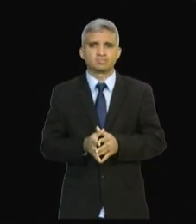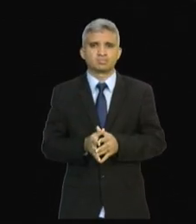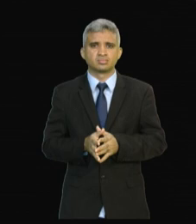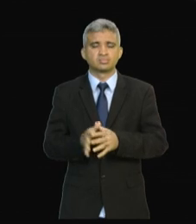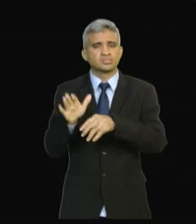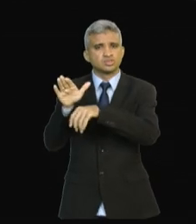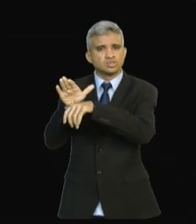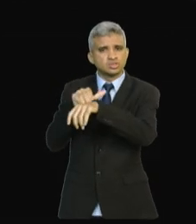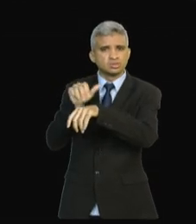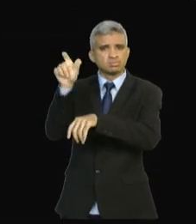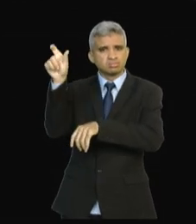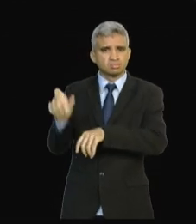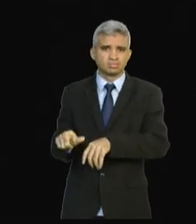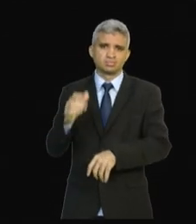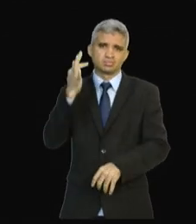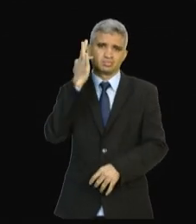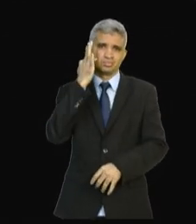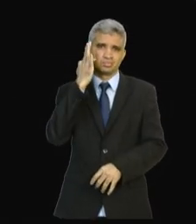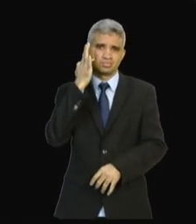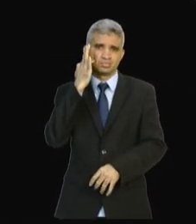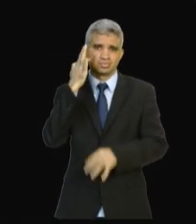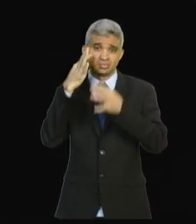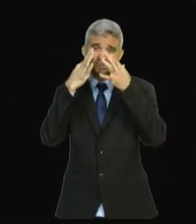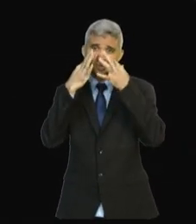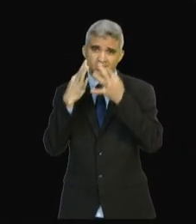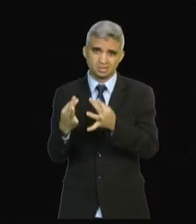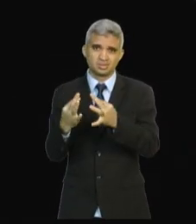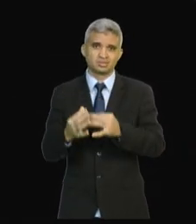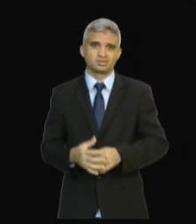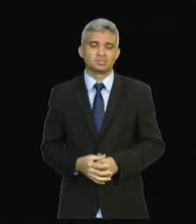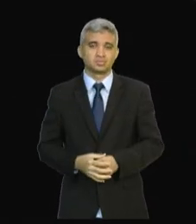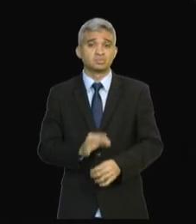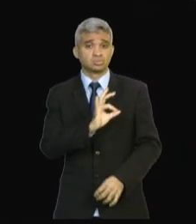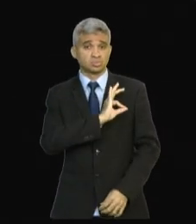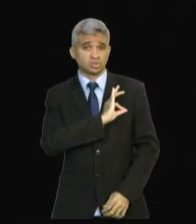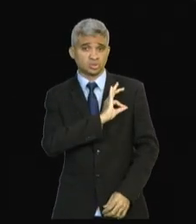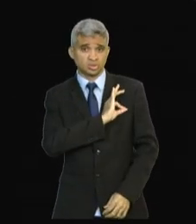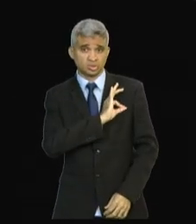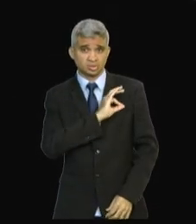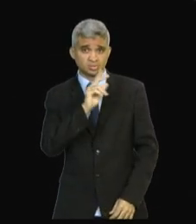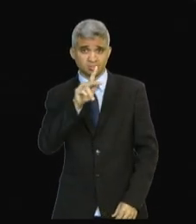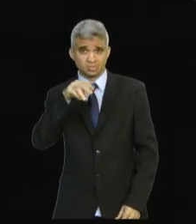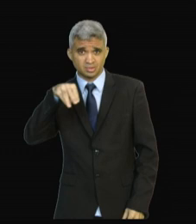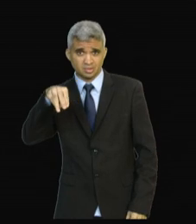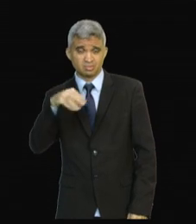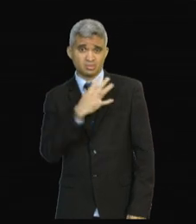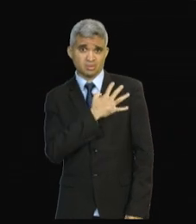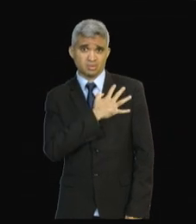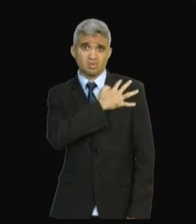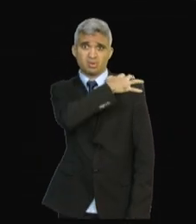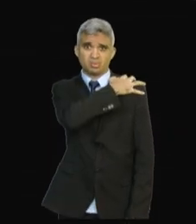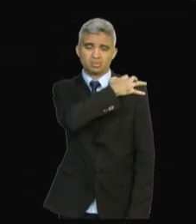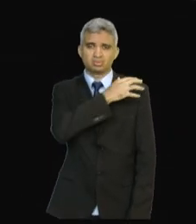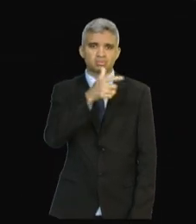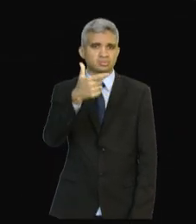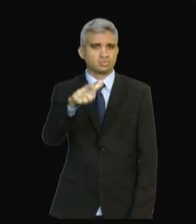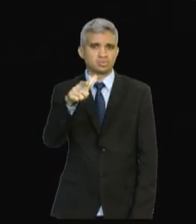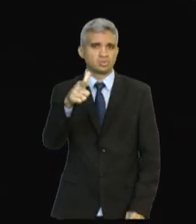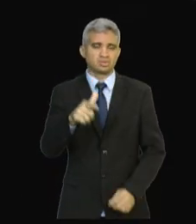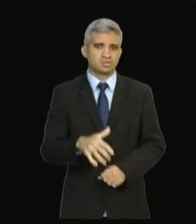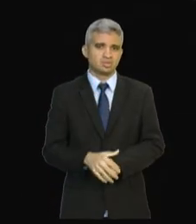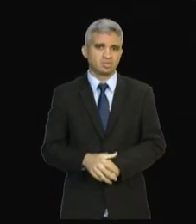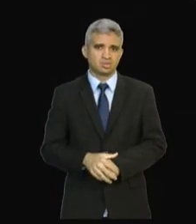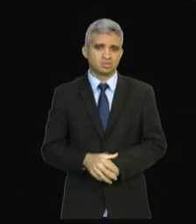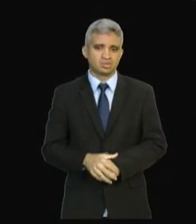da Polícia Militar. A Polícia Militar não tem comandante, senhor presidente. A Polícia Militar hoje tem um ocupante do cargo de